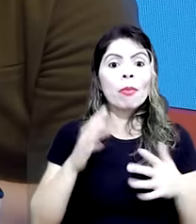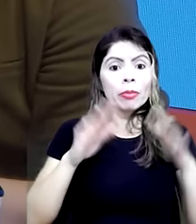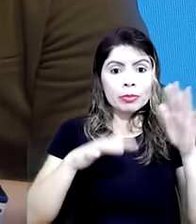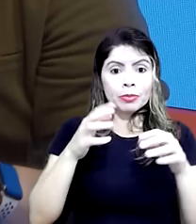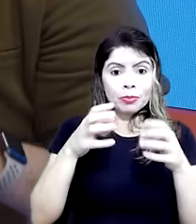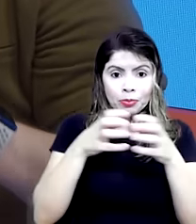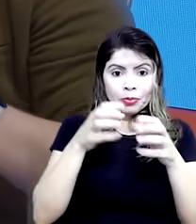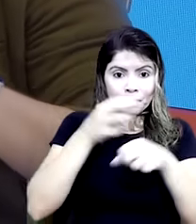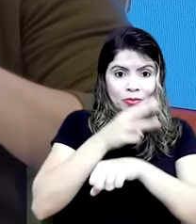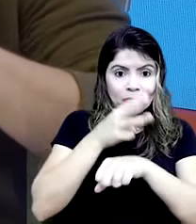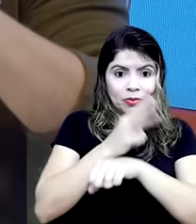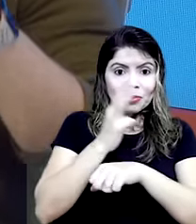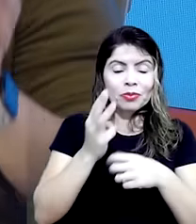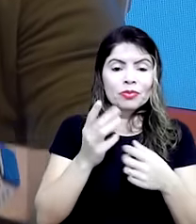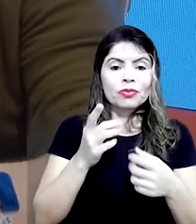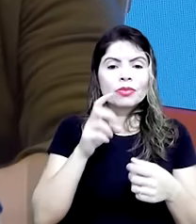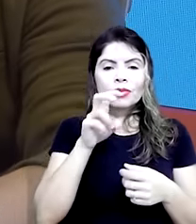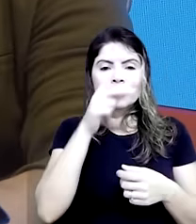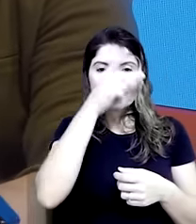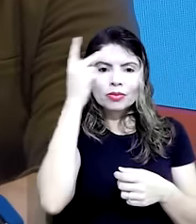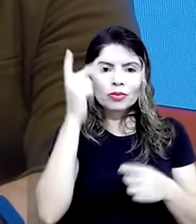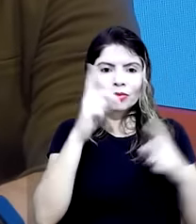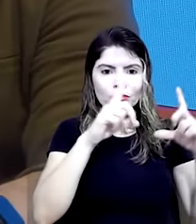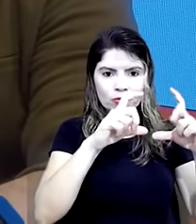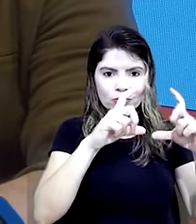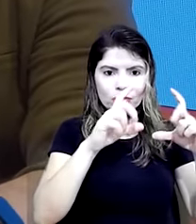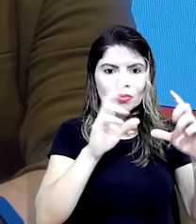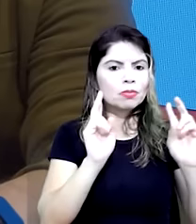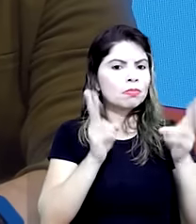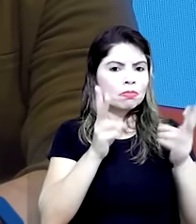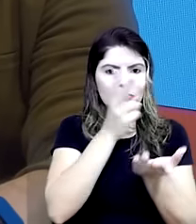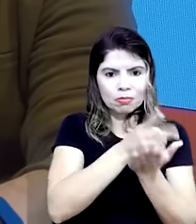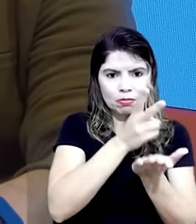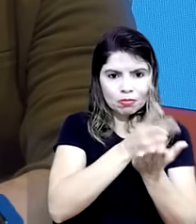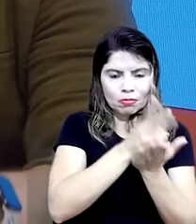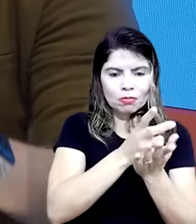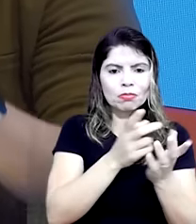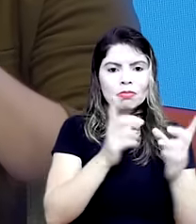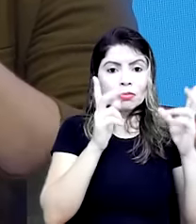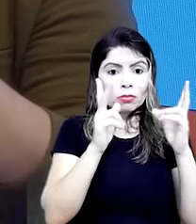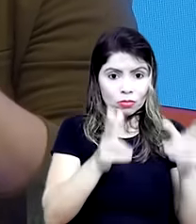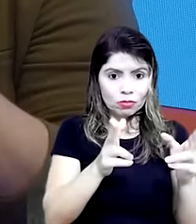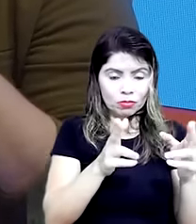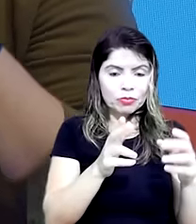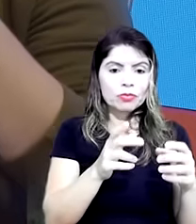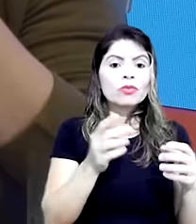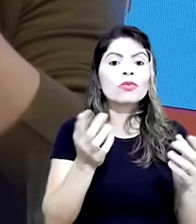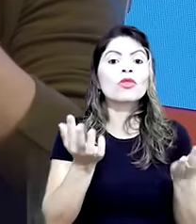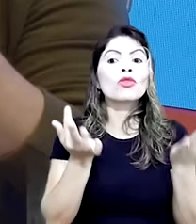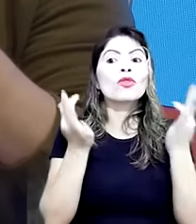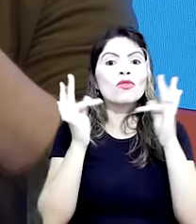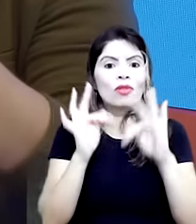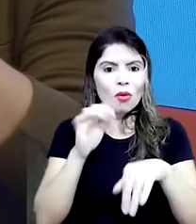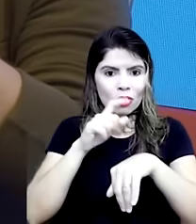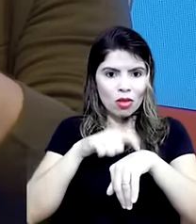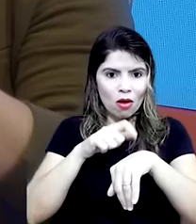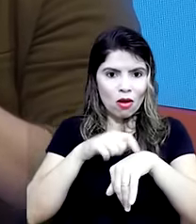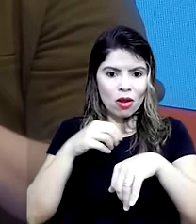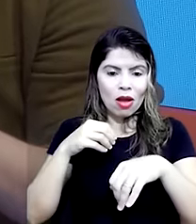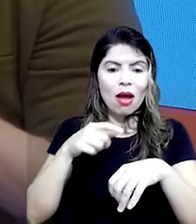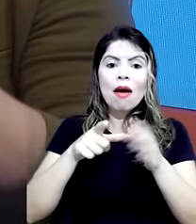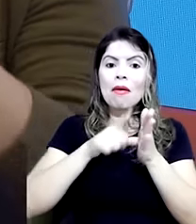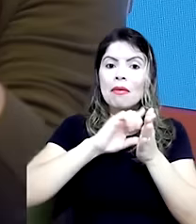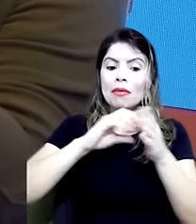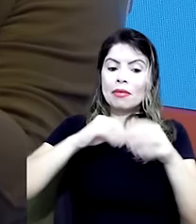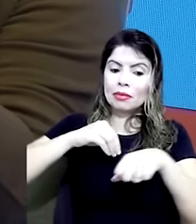WhatsApp Tod cinco pessoas tiraram foto do numa situação e alguém foi lá e na hora de antes de mandar eu sempre